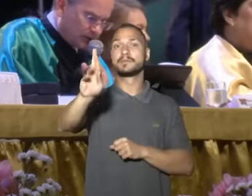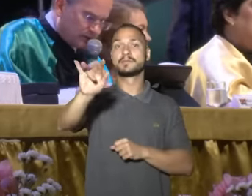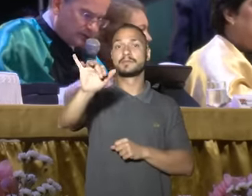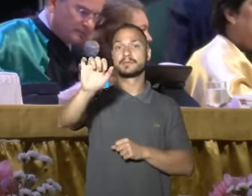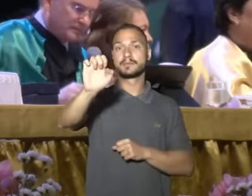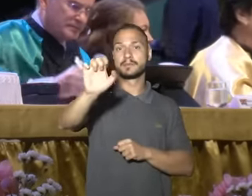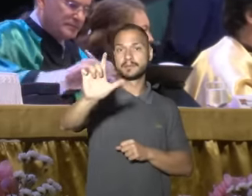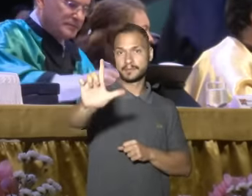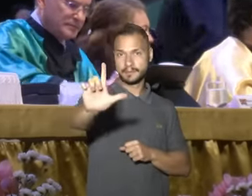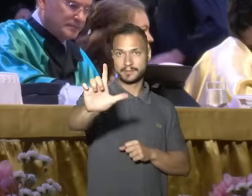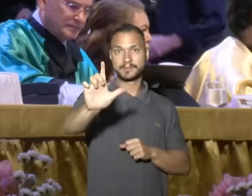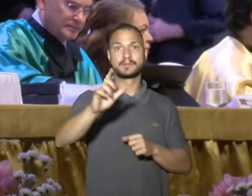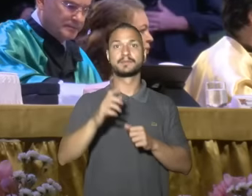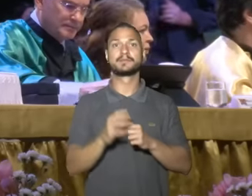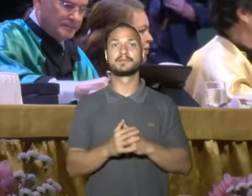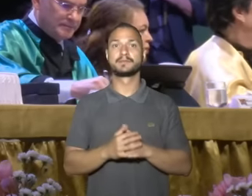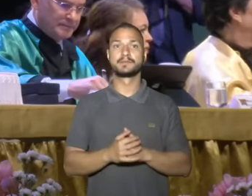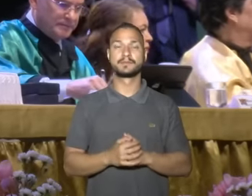Machado.